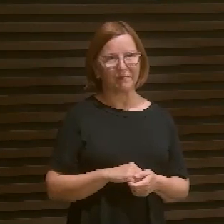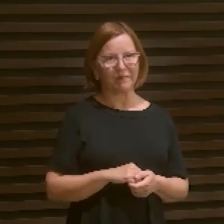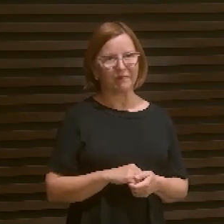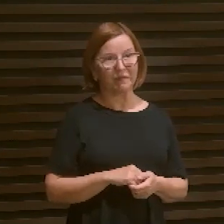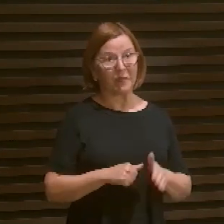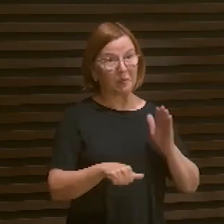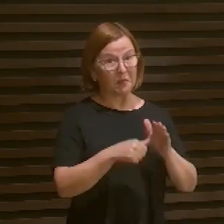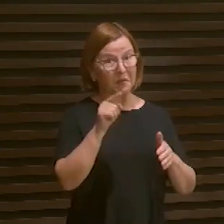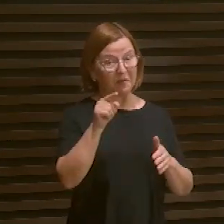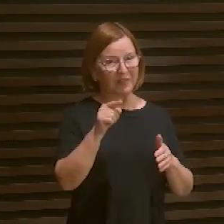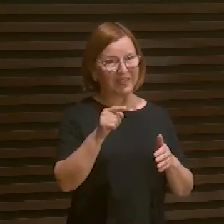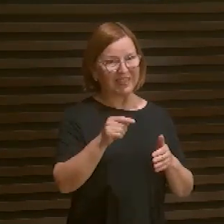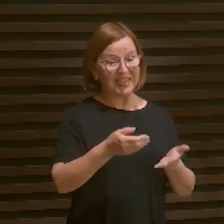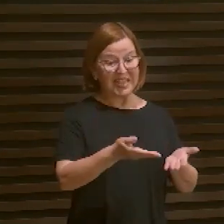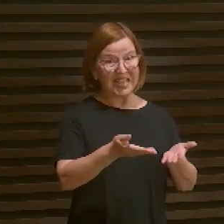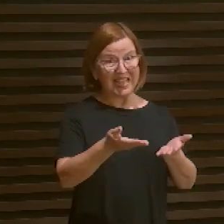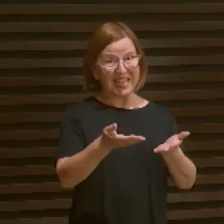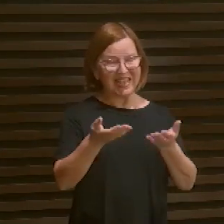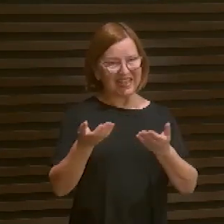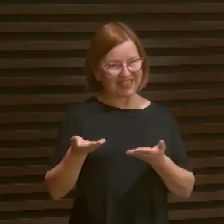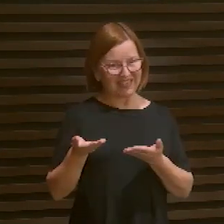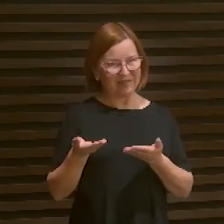Primeiro você recebe,